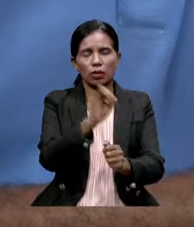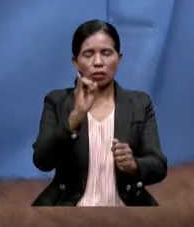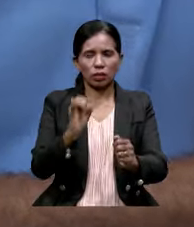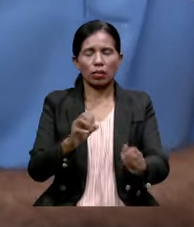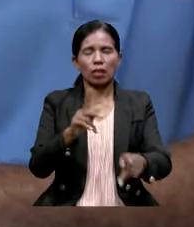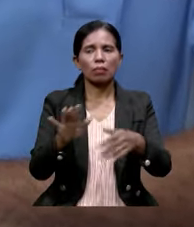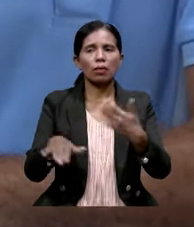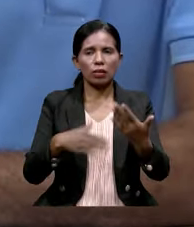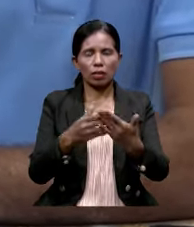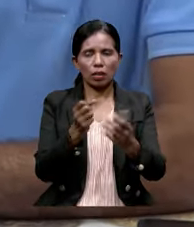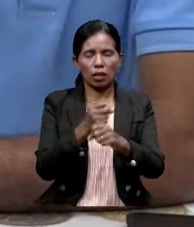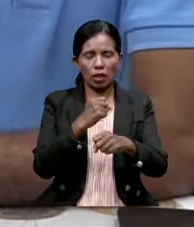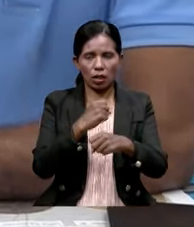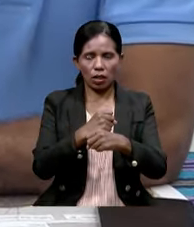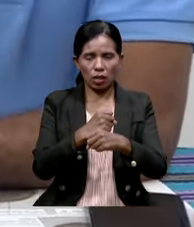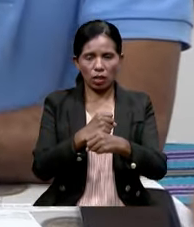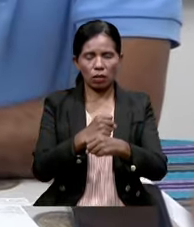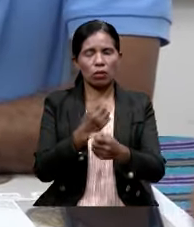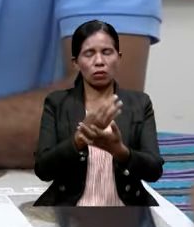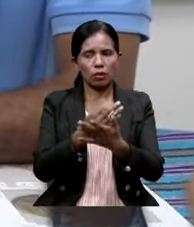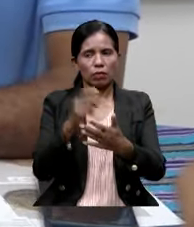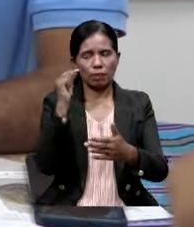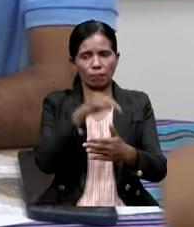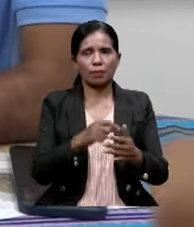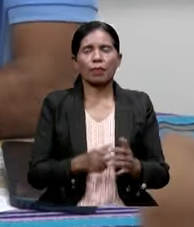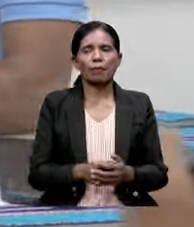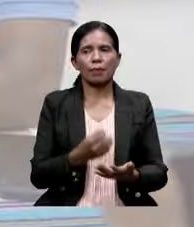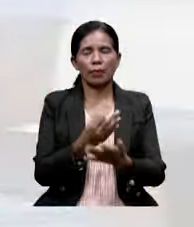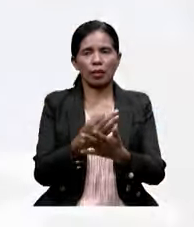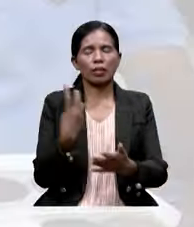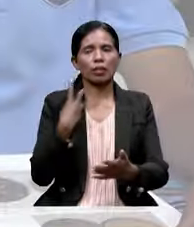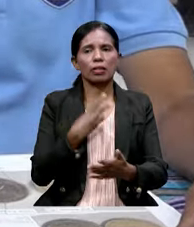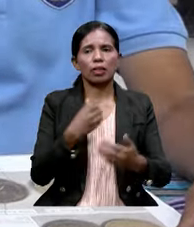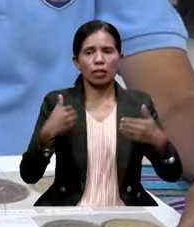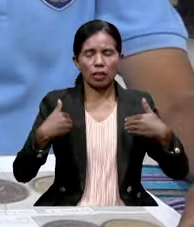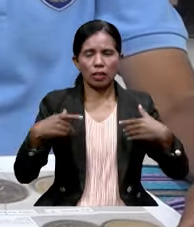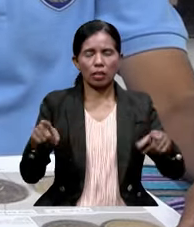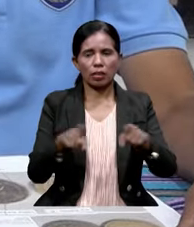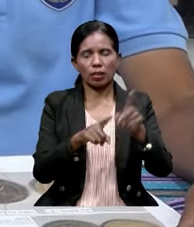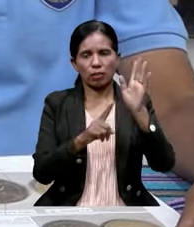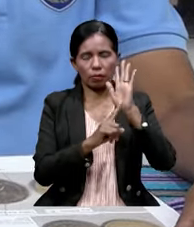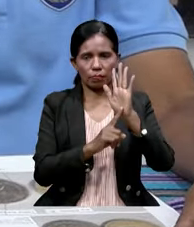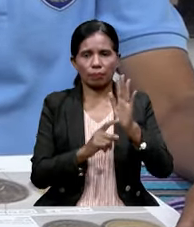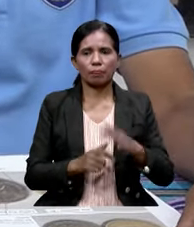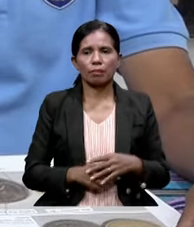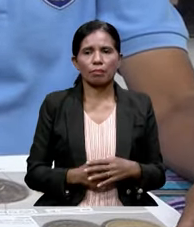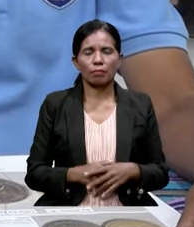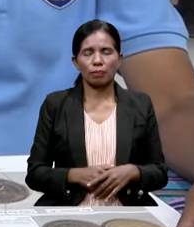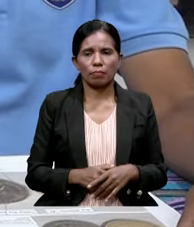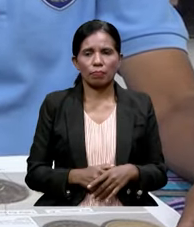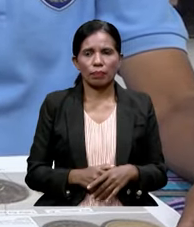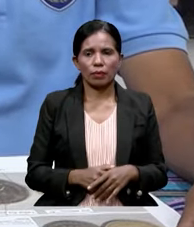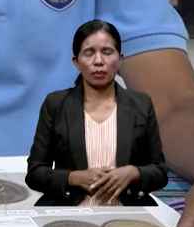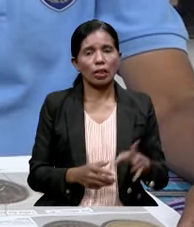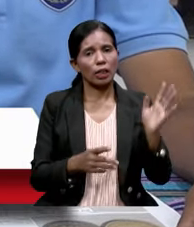autor, sirene bem produz ou são falso, né. Para o momento ou são falso, sirene, e a indicação, Ana Santurmei, e ou